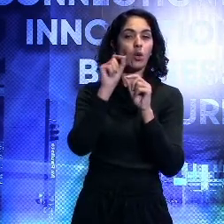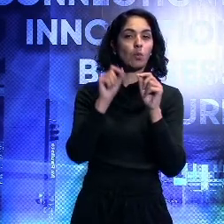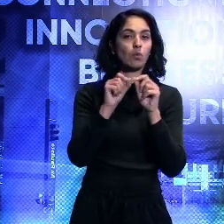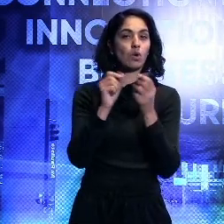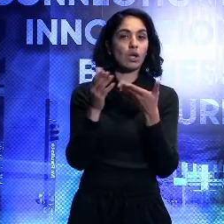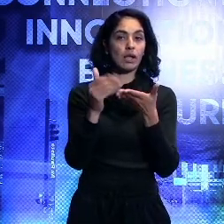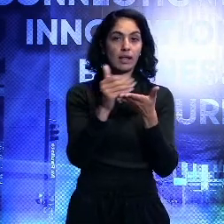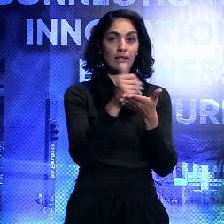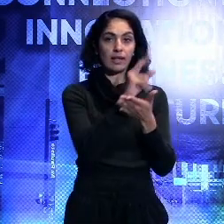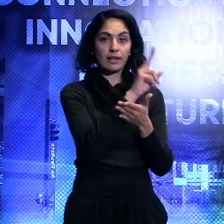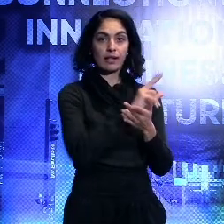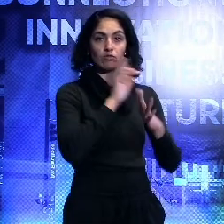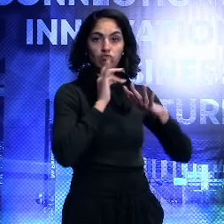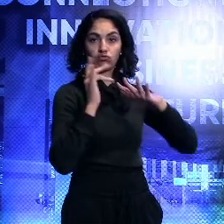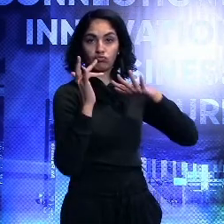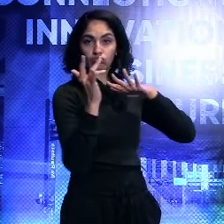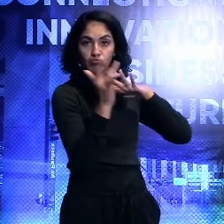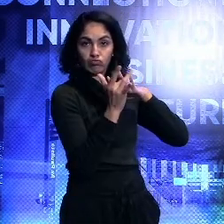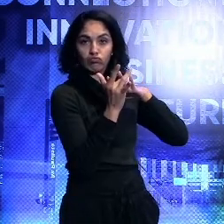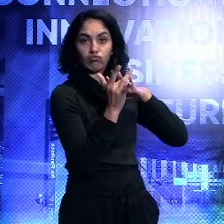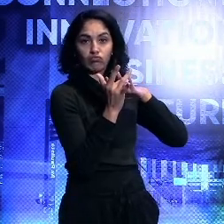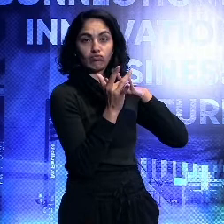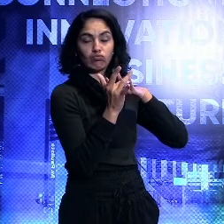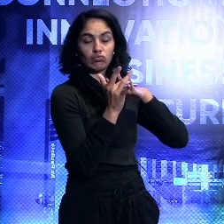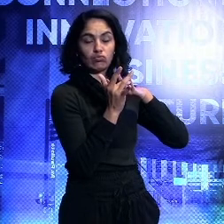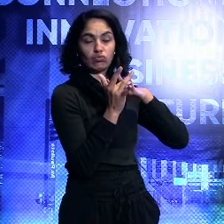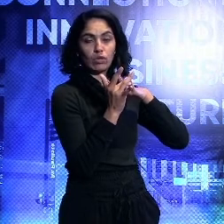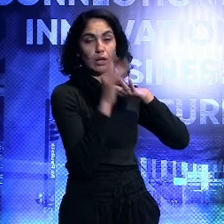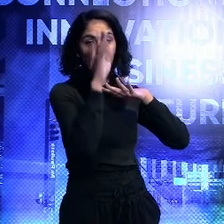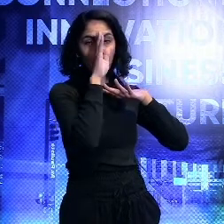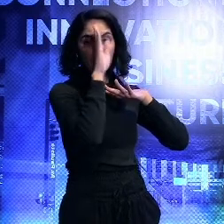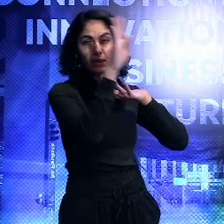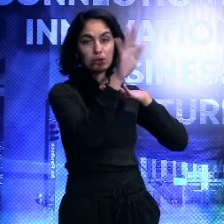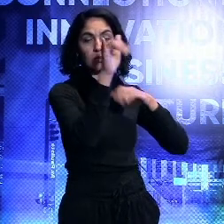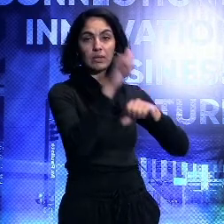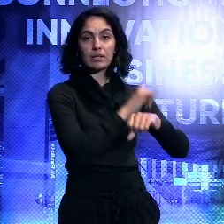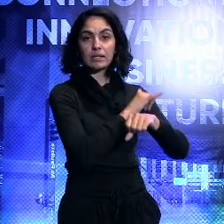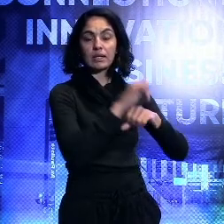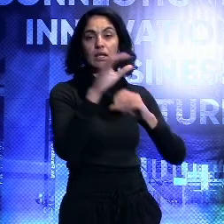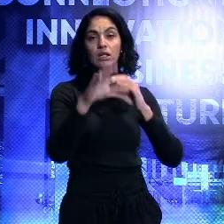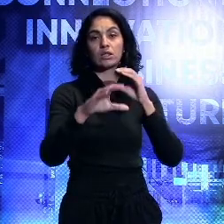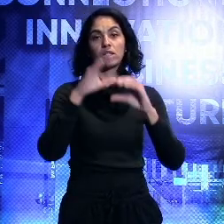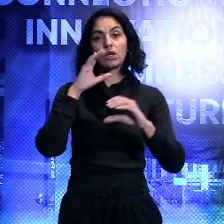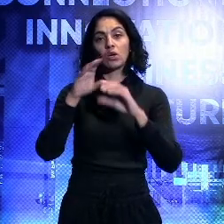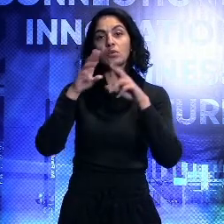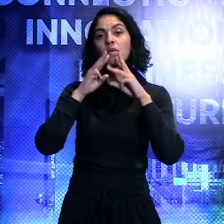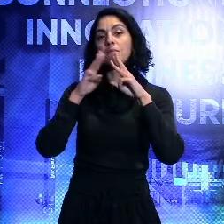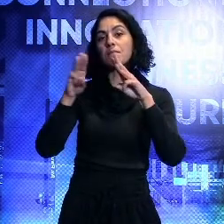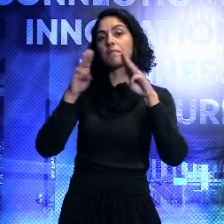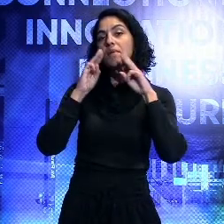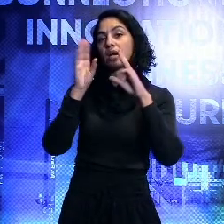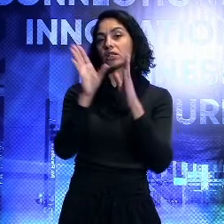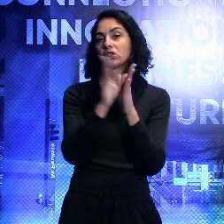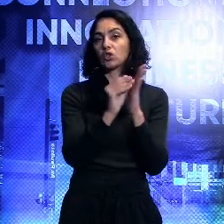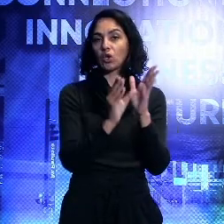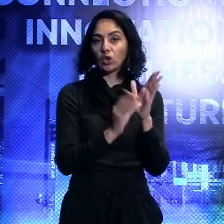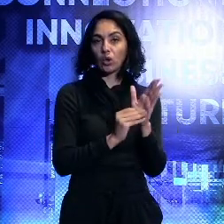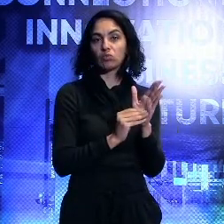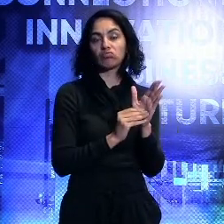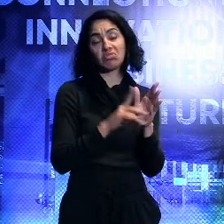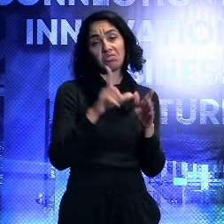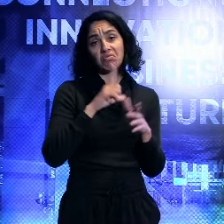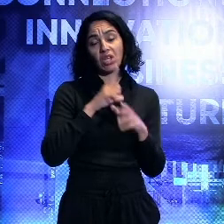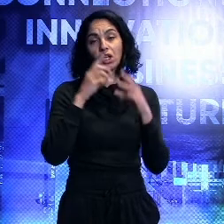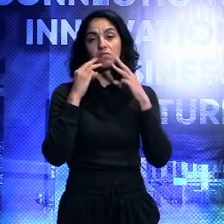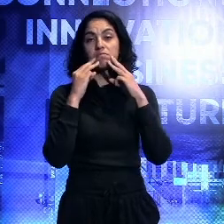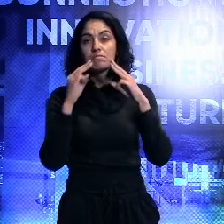usuários em redes sociais. Isso me define principalmente estratégias de comunicação e marketing de conteúdo. Então, eu vou ter aqui conteúdos de topo, meio,